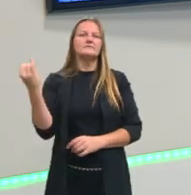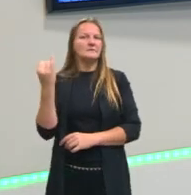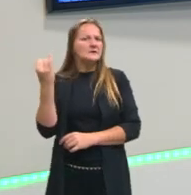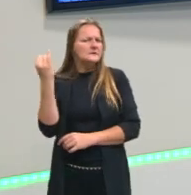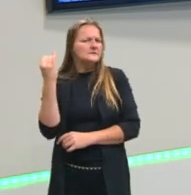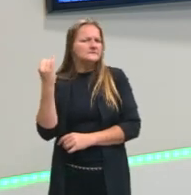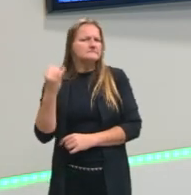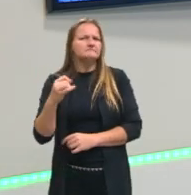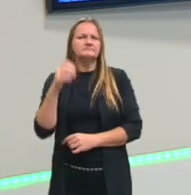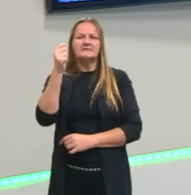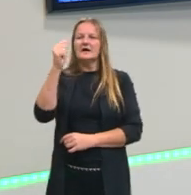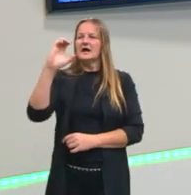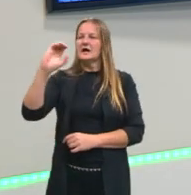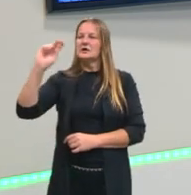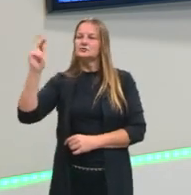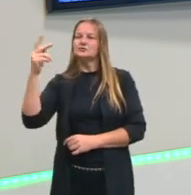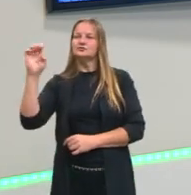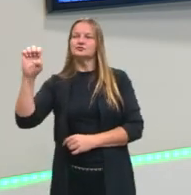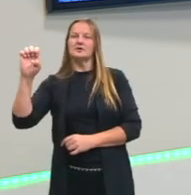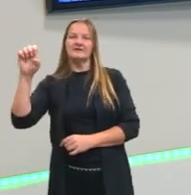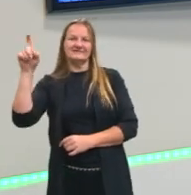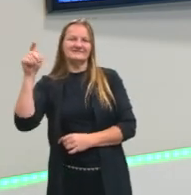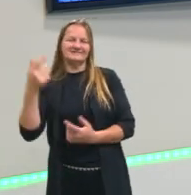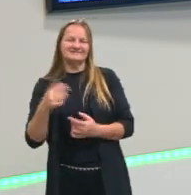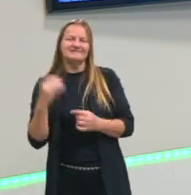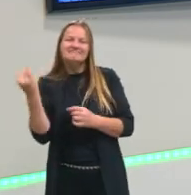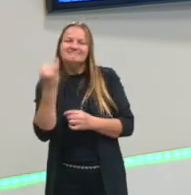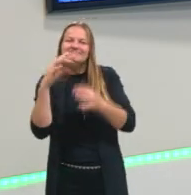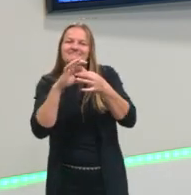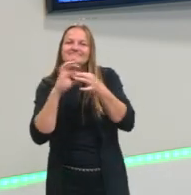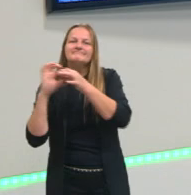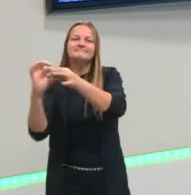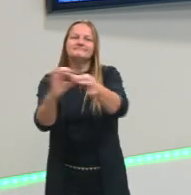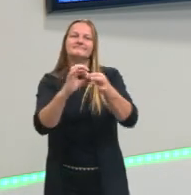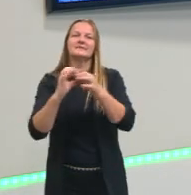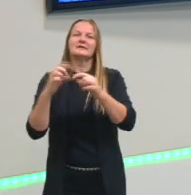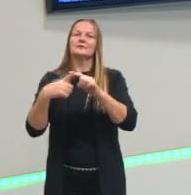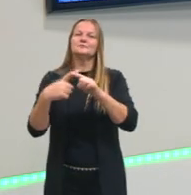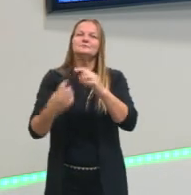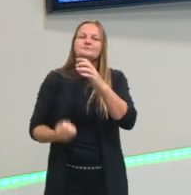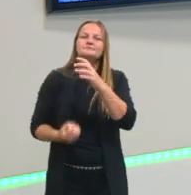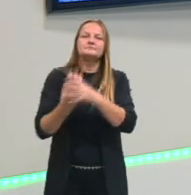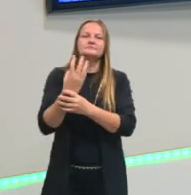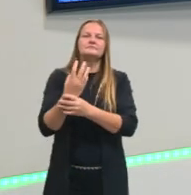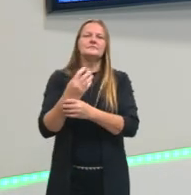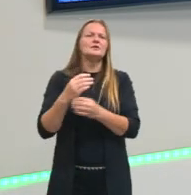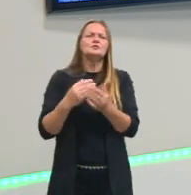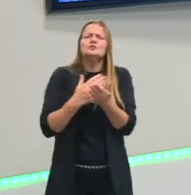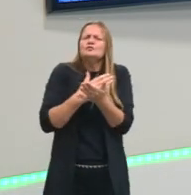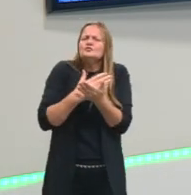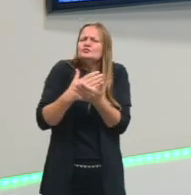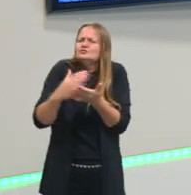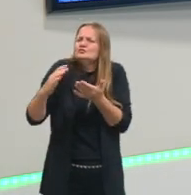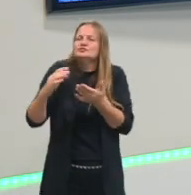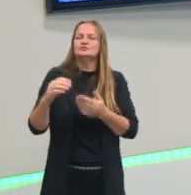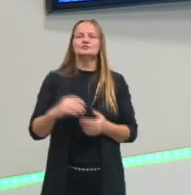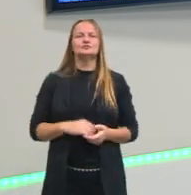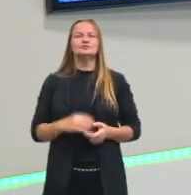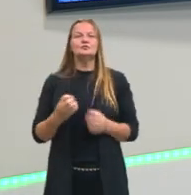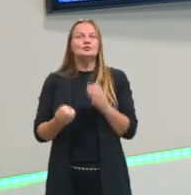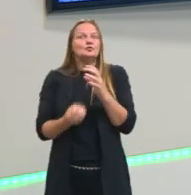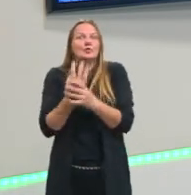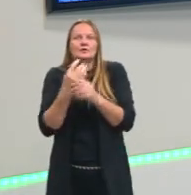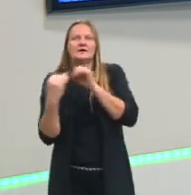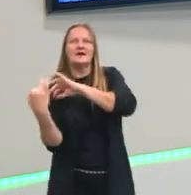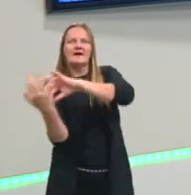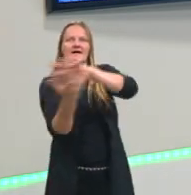aqui até Esse princípio unificador que seria a causa de todas a sua origem de toda a origem